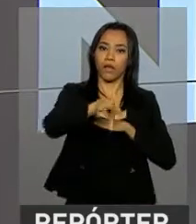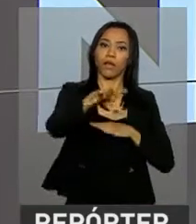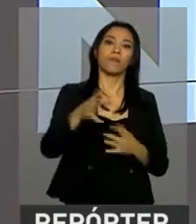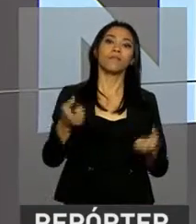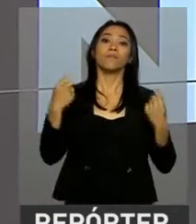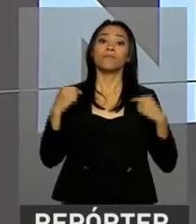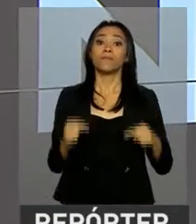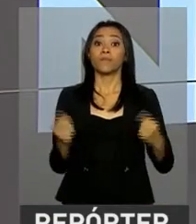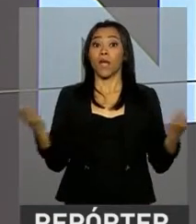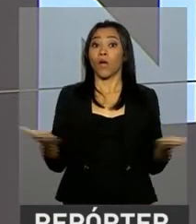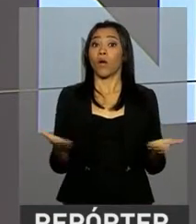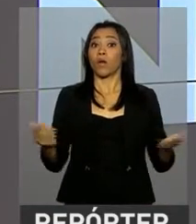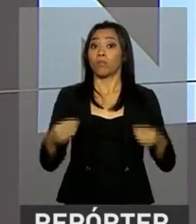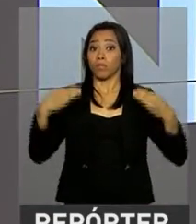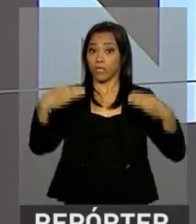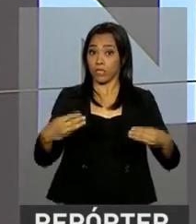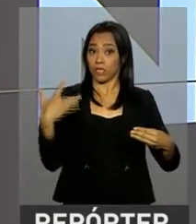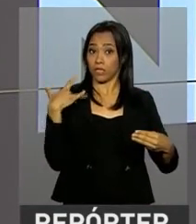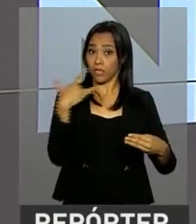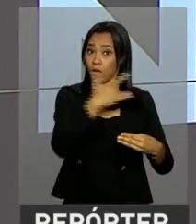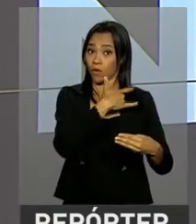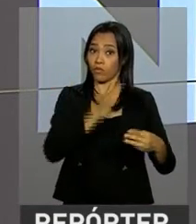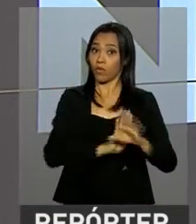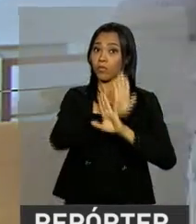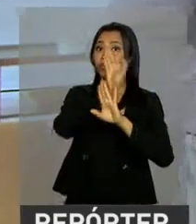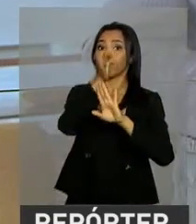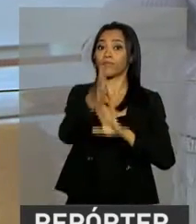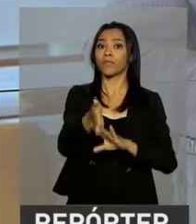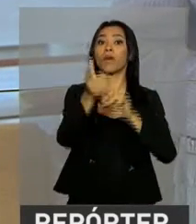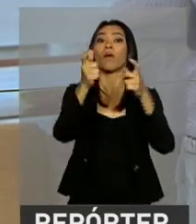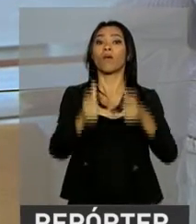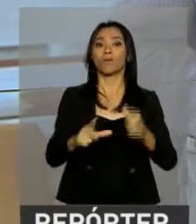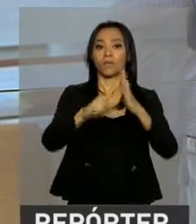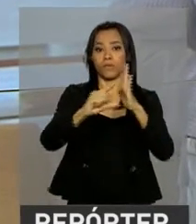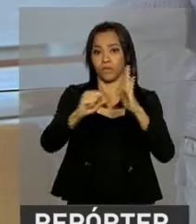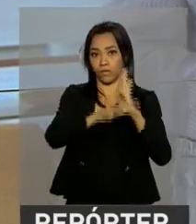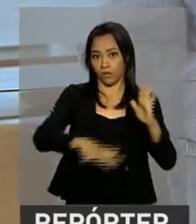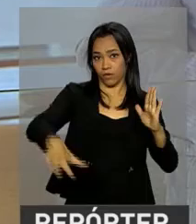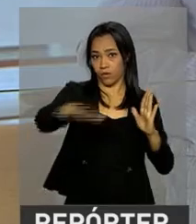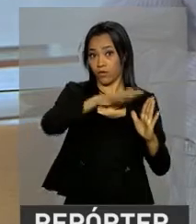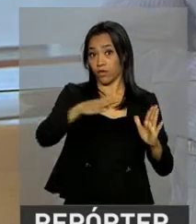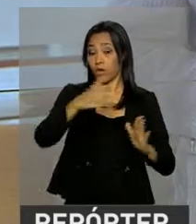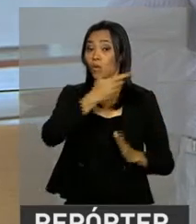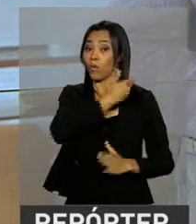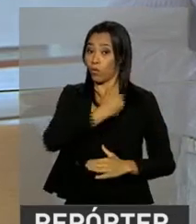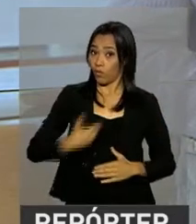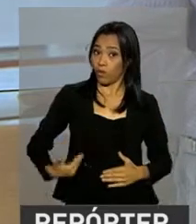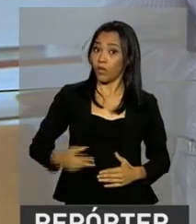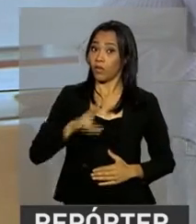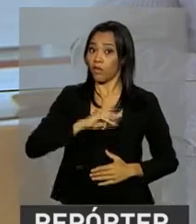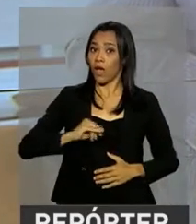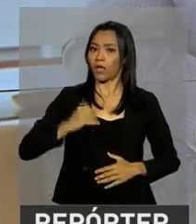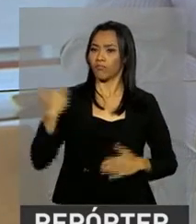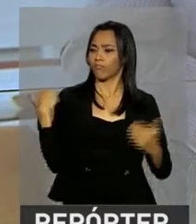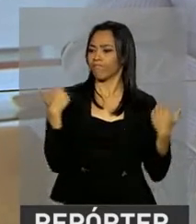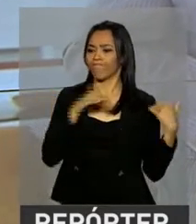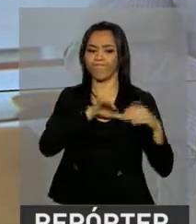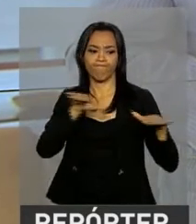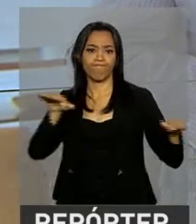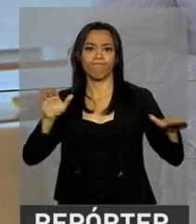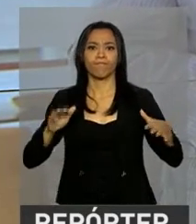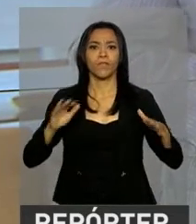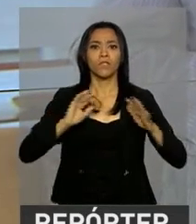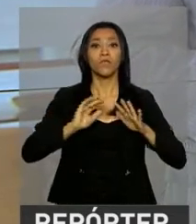do ministério da saúde nós vamos agora ao palácio do planalto porque o governo vai fazer uma campanha para garantir que os trabalhadores